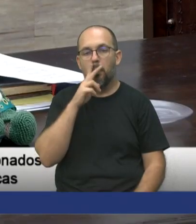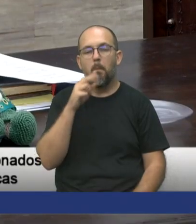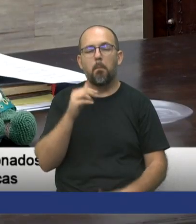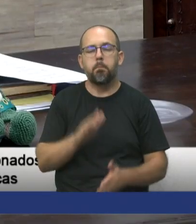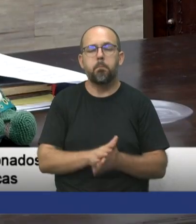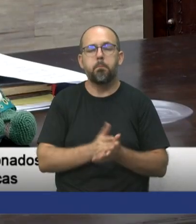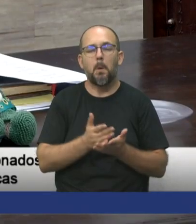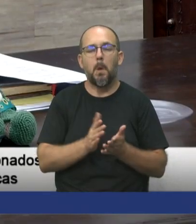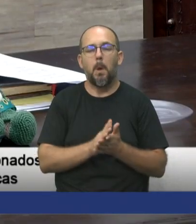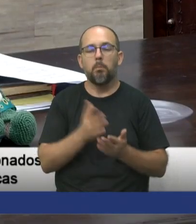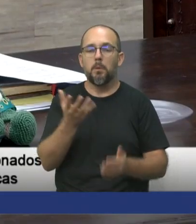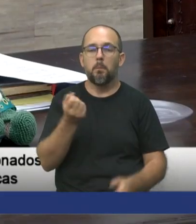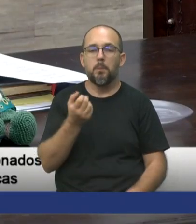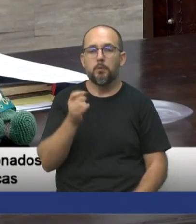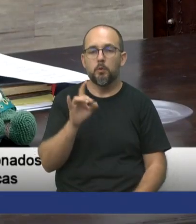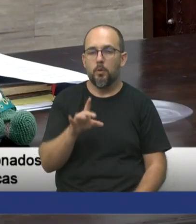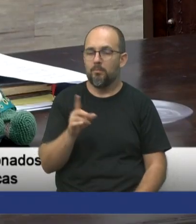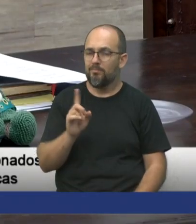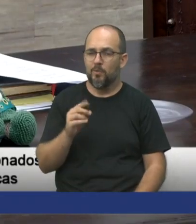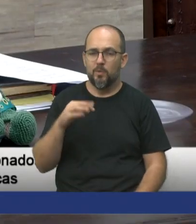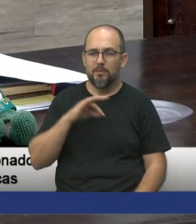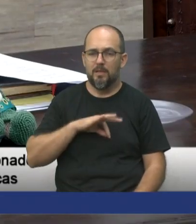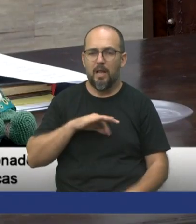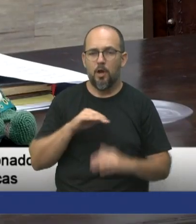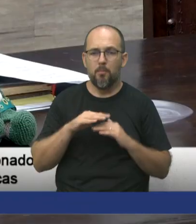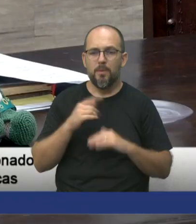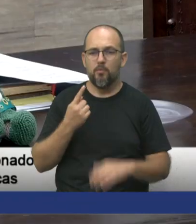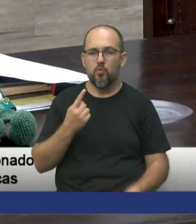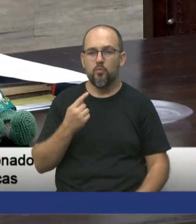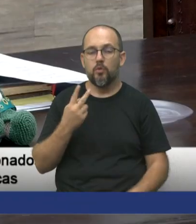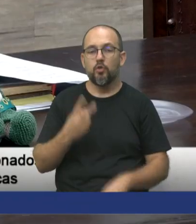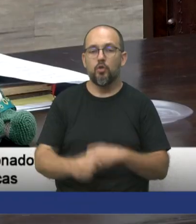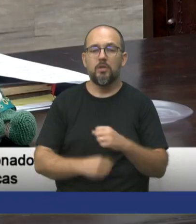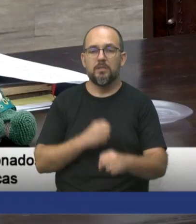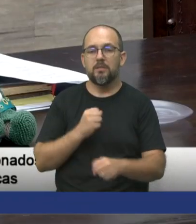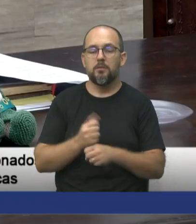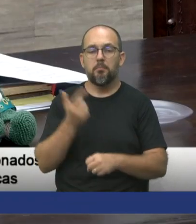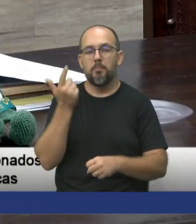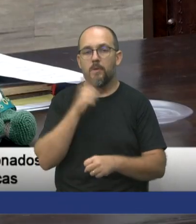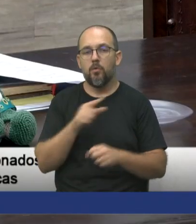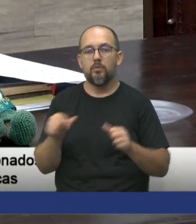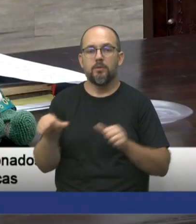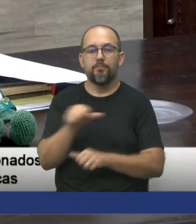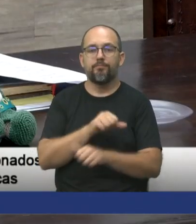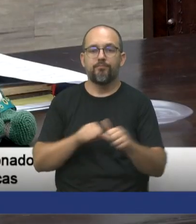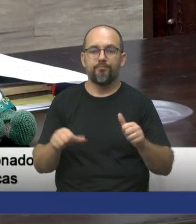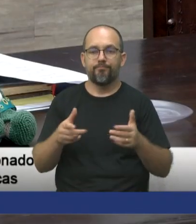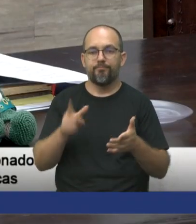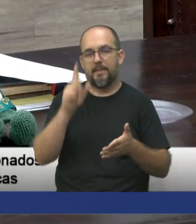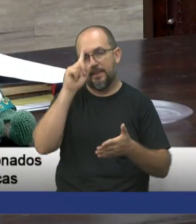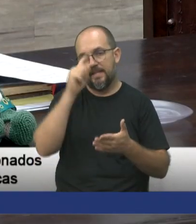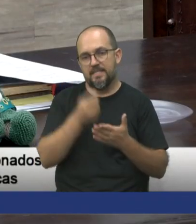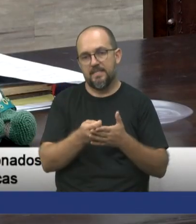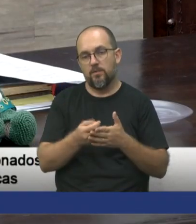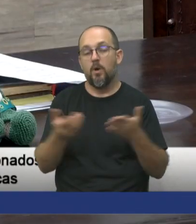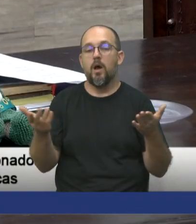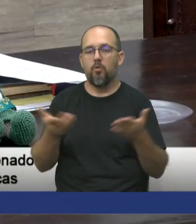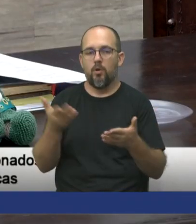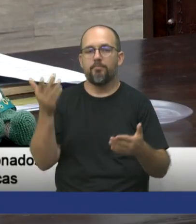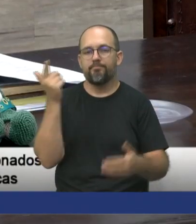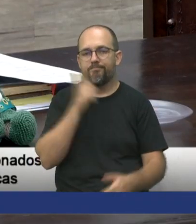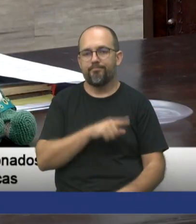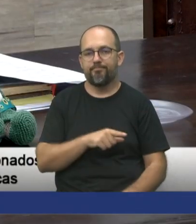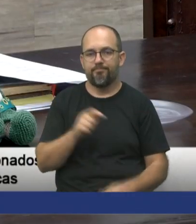apontava. Você vê, um salário mínimo e 2 anos para conseguir reverter essa decisão, e agora a gente tem